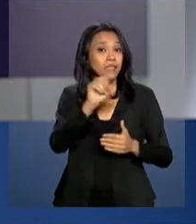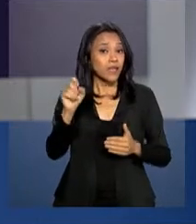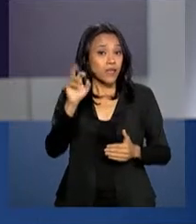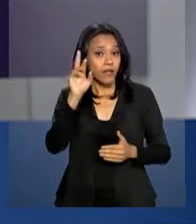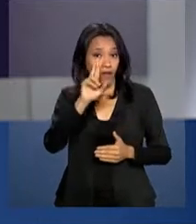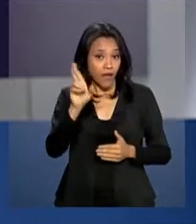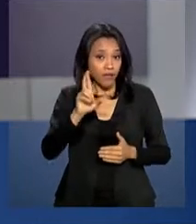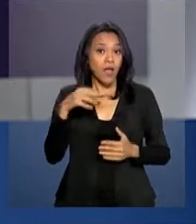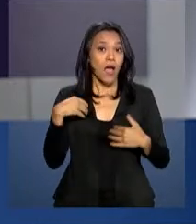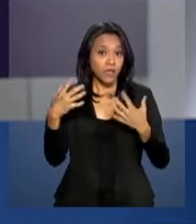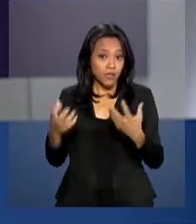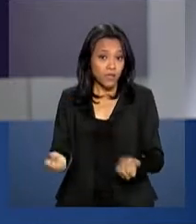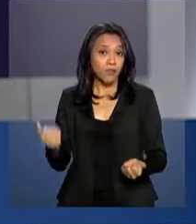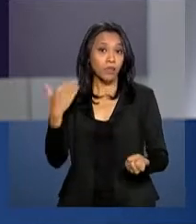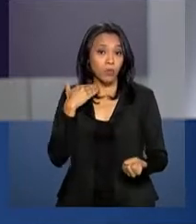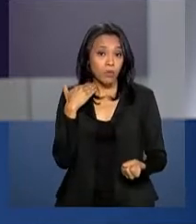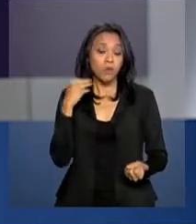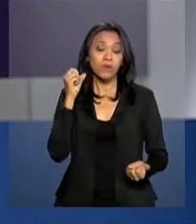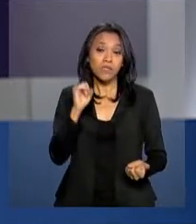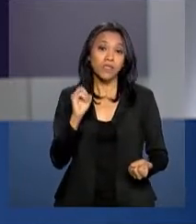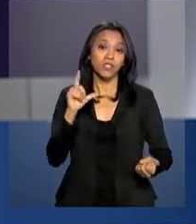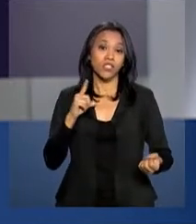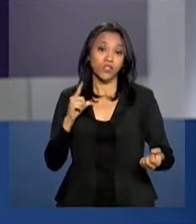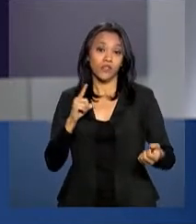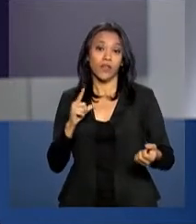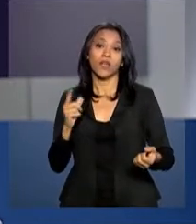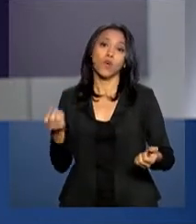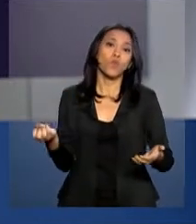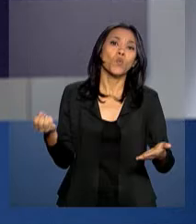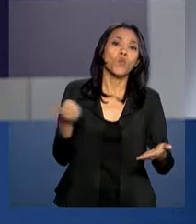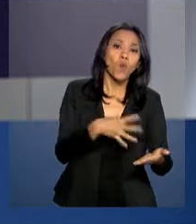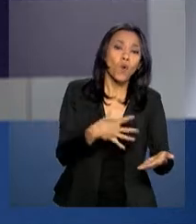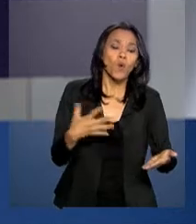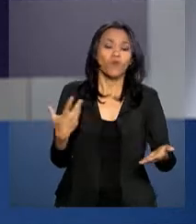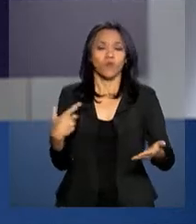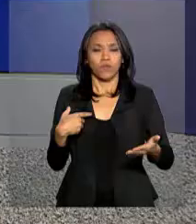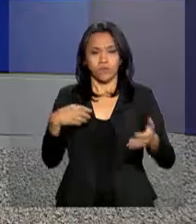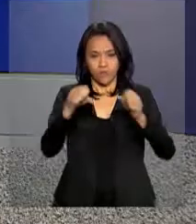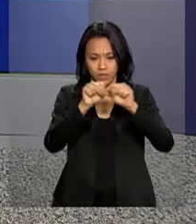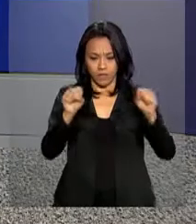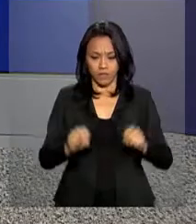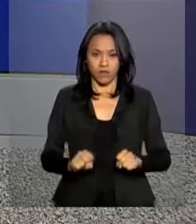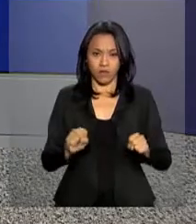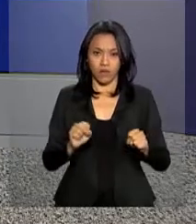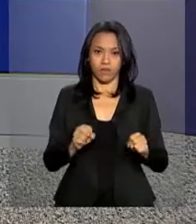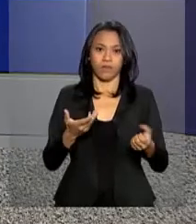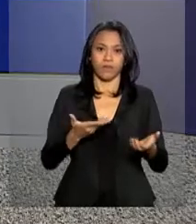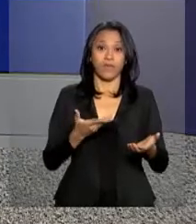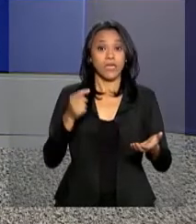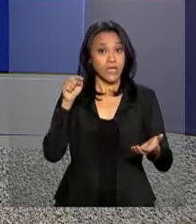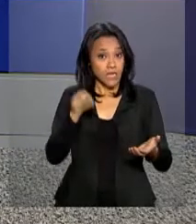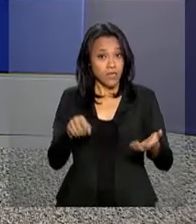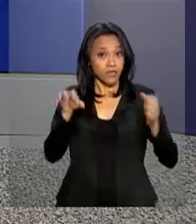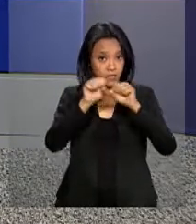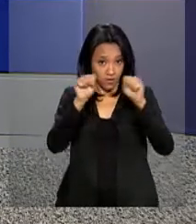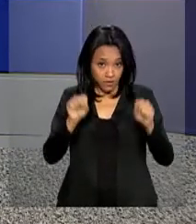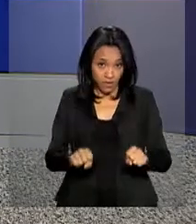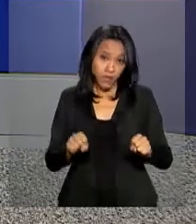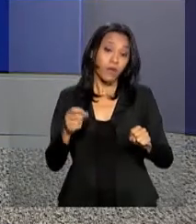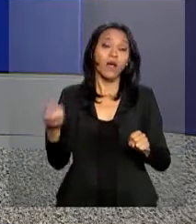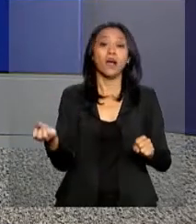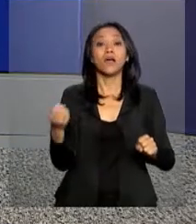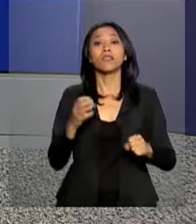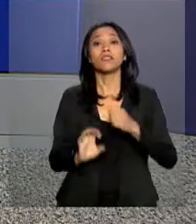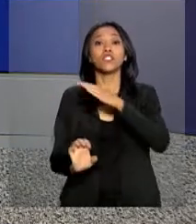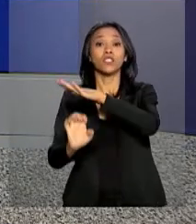aceitos pela rede bancária se estiver em registrar em uma nova plataforma de cobrança e nessa plataforma as instituições poderão